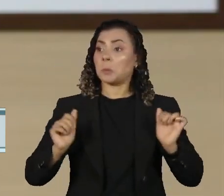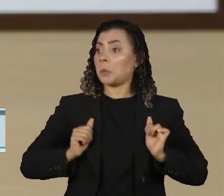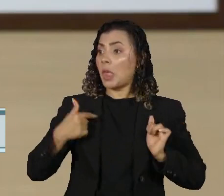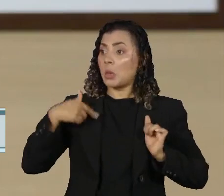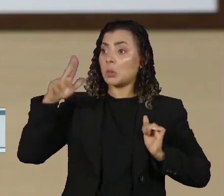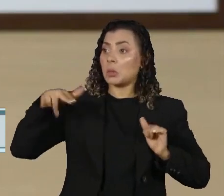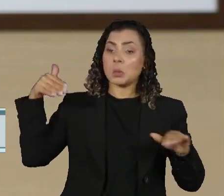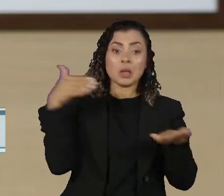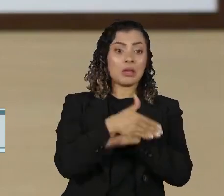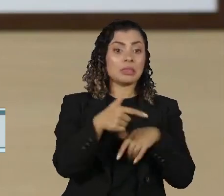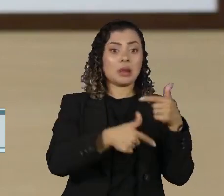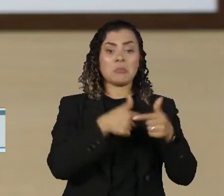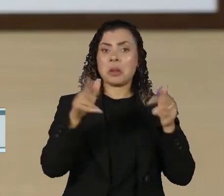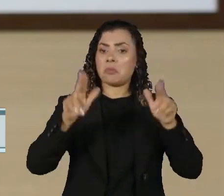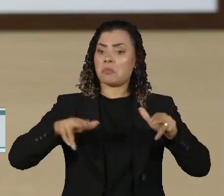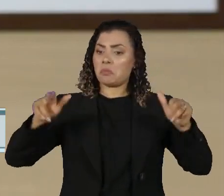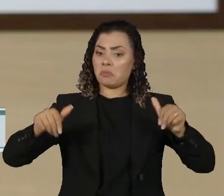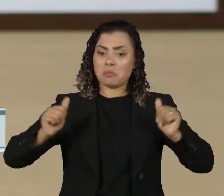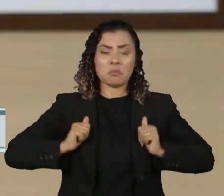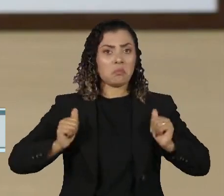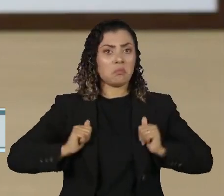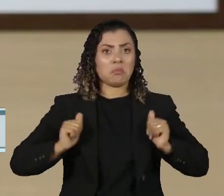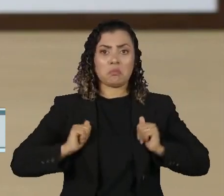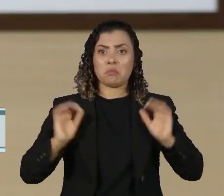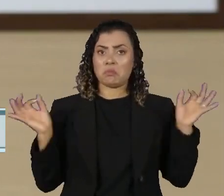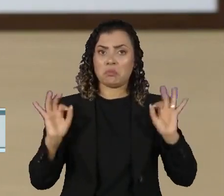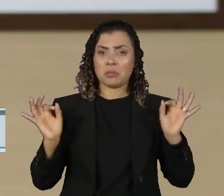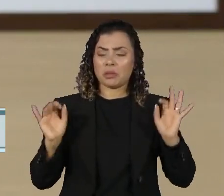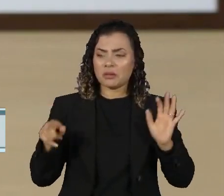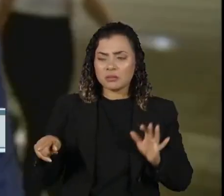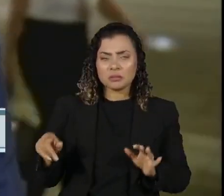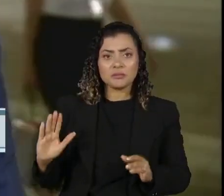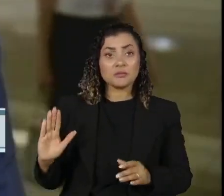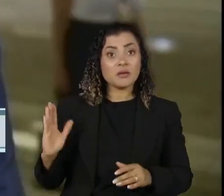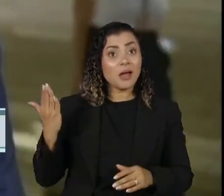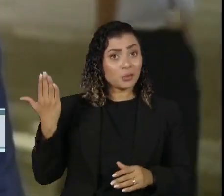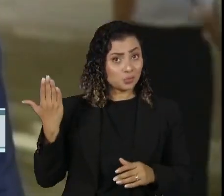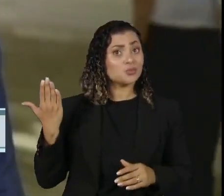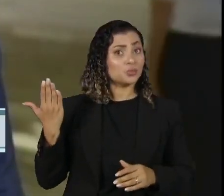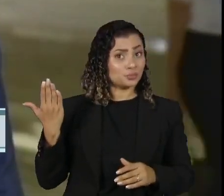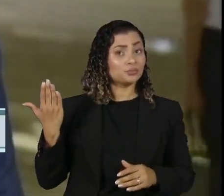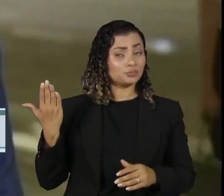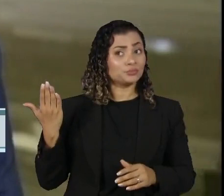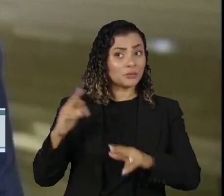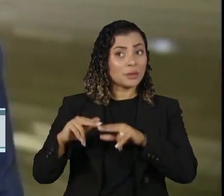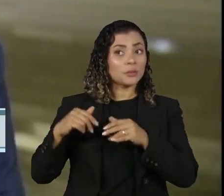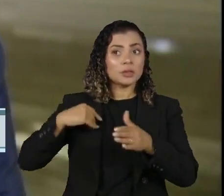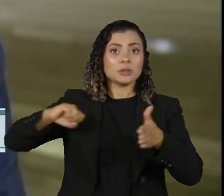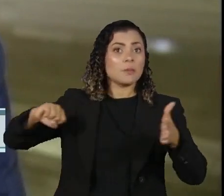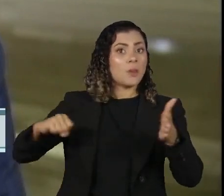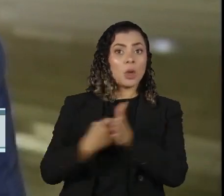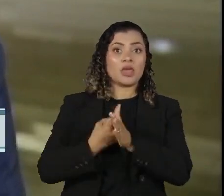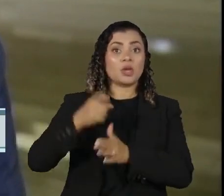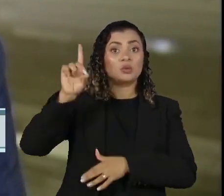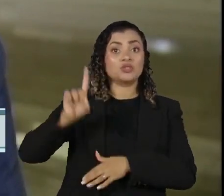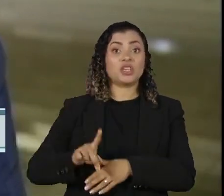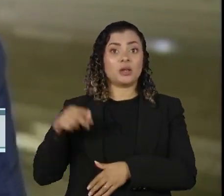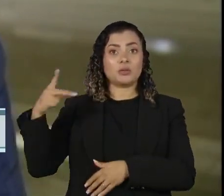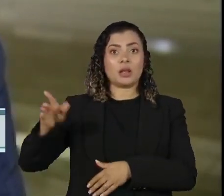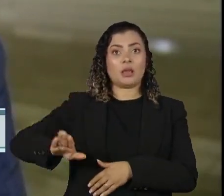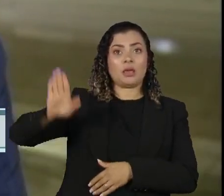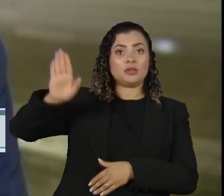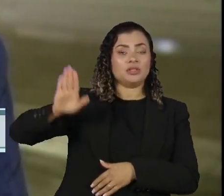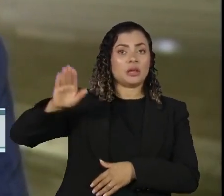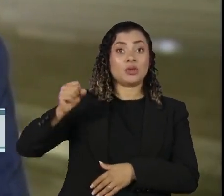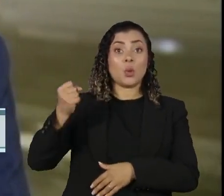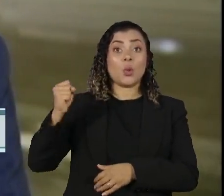a exercer regularmente os cargos para os quais foi nomeada a sentença pede a suspensão dos direitos políticos dos